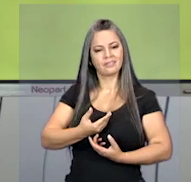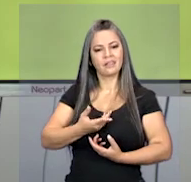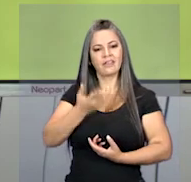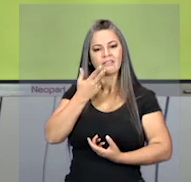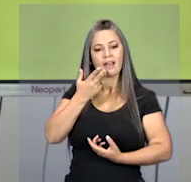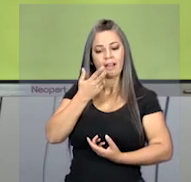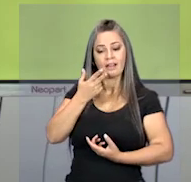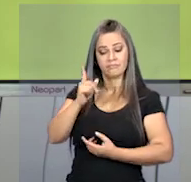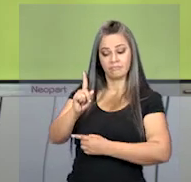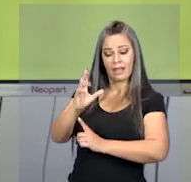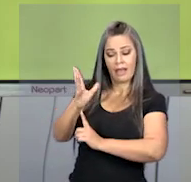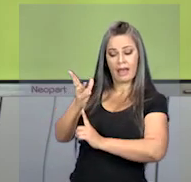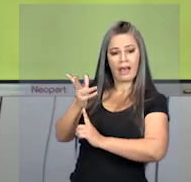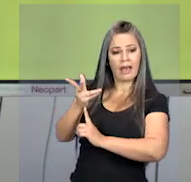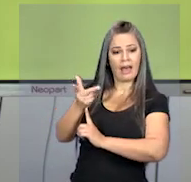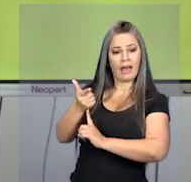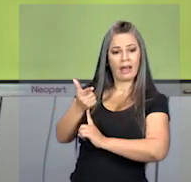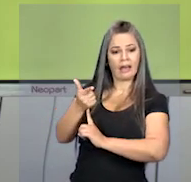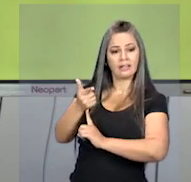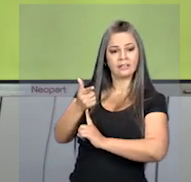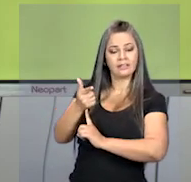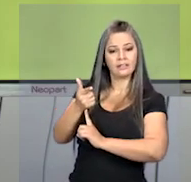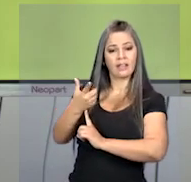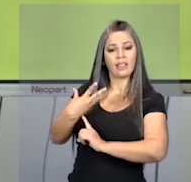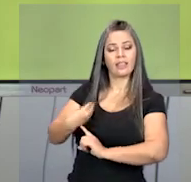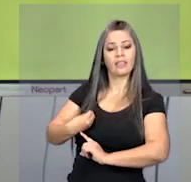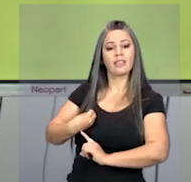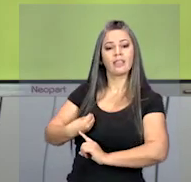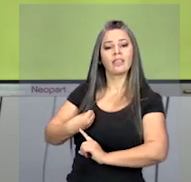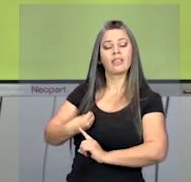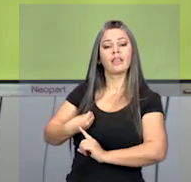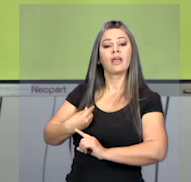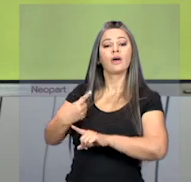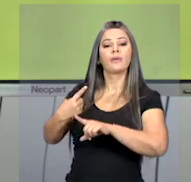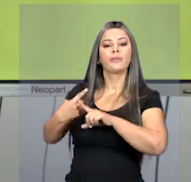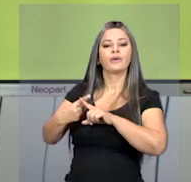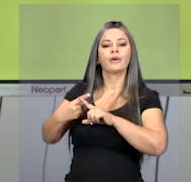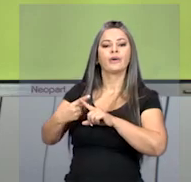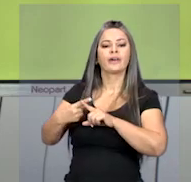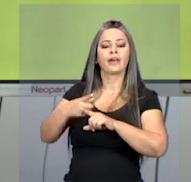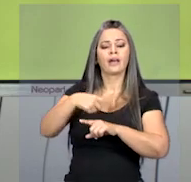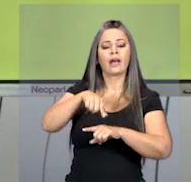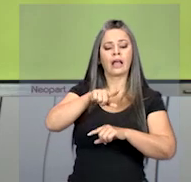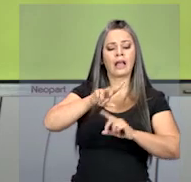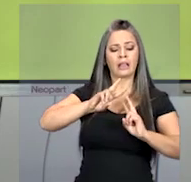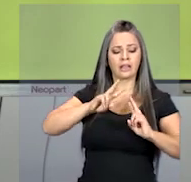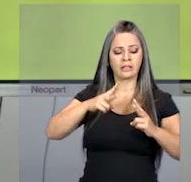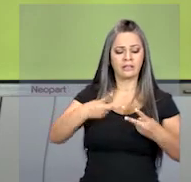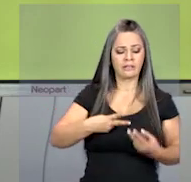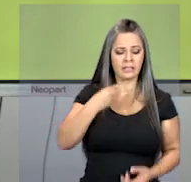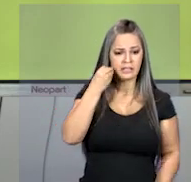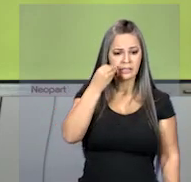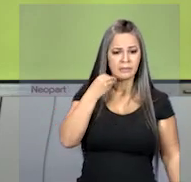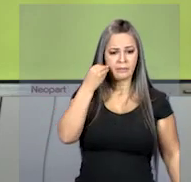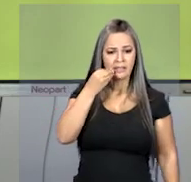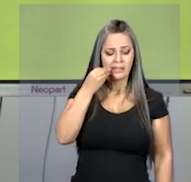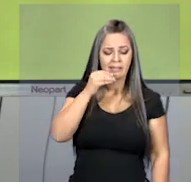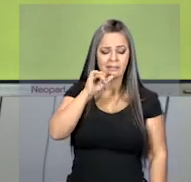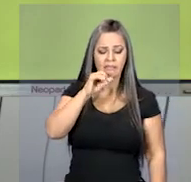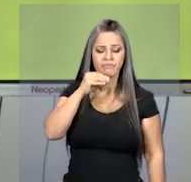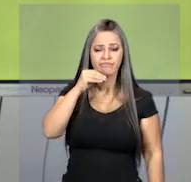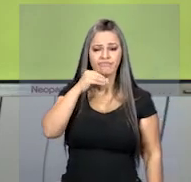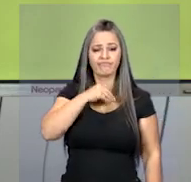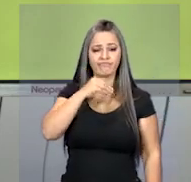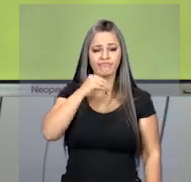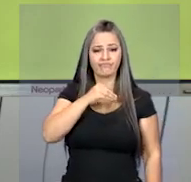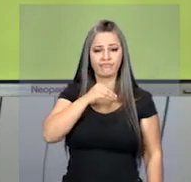arte existe porque a vida não basta. É bonito isso, sabe por quê? Porque eu havia dito isso antes. Se a nossa vida fosse